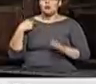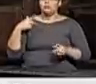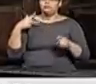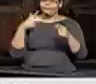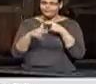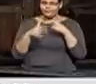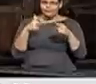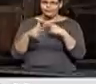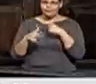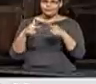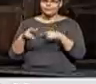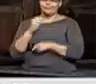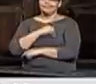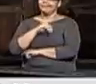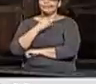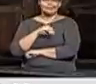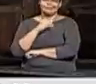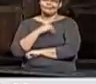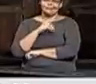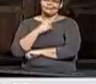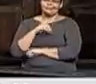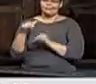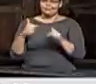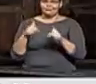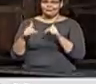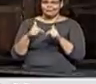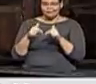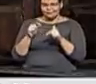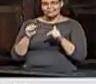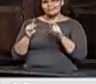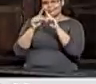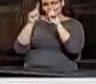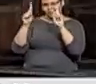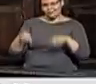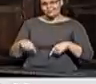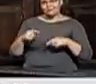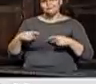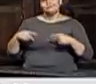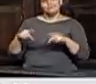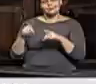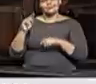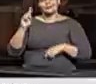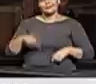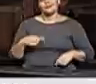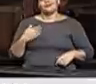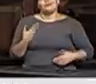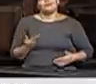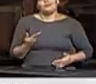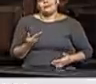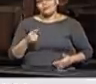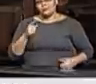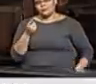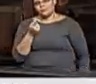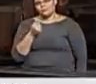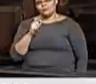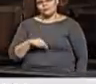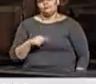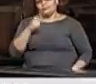cortando salário de servidor, cortando moradia de desabrigado,